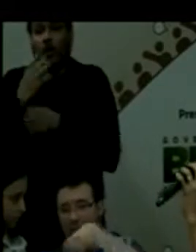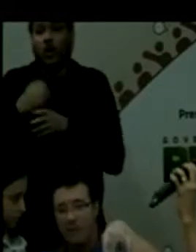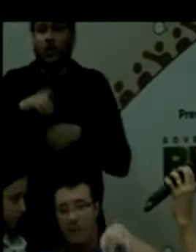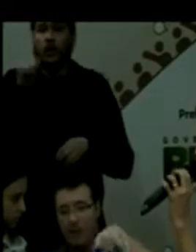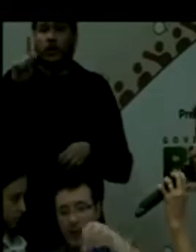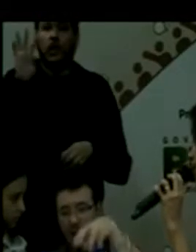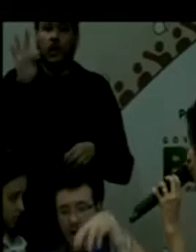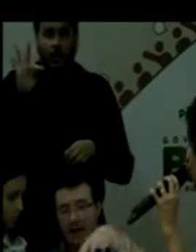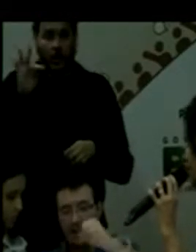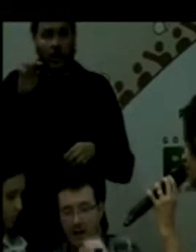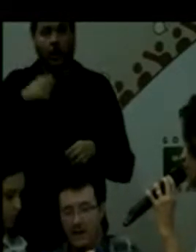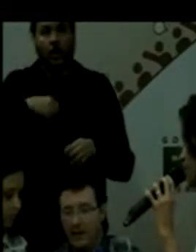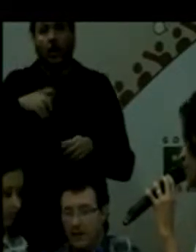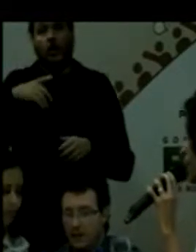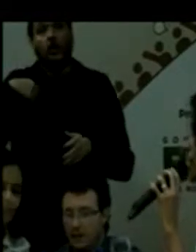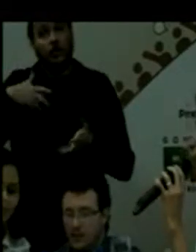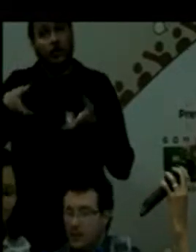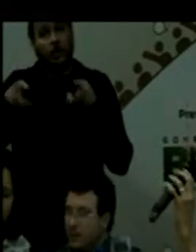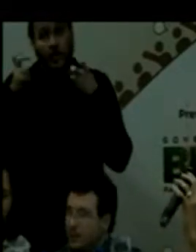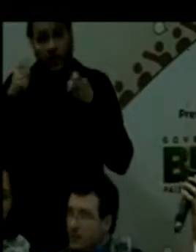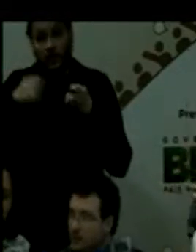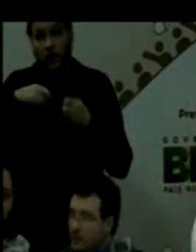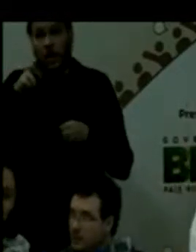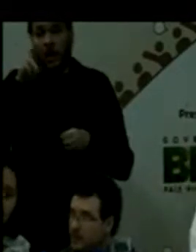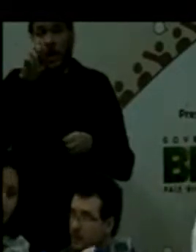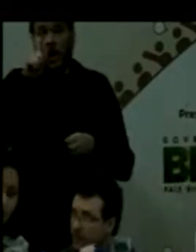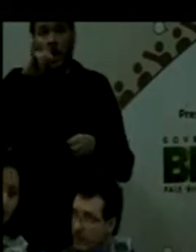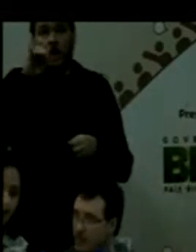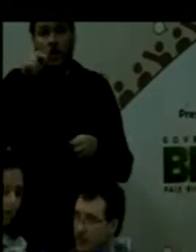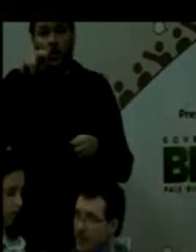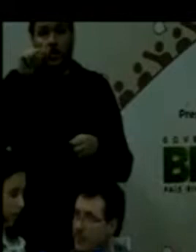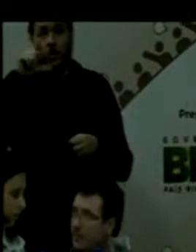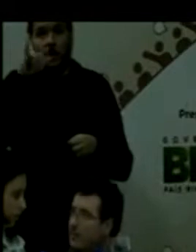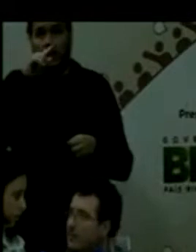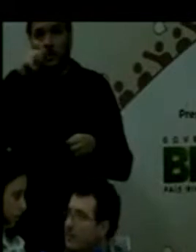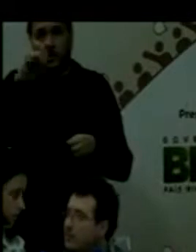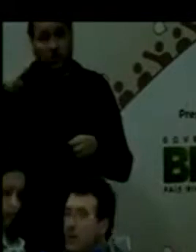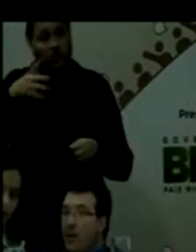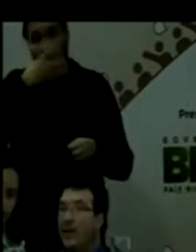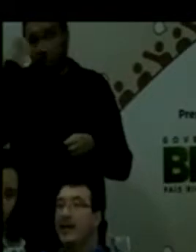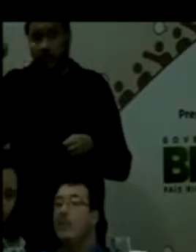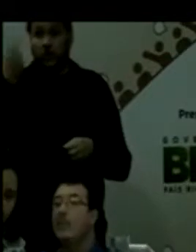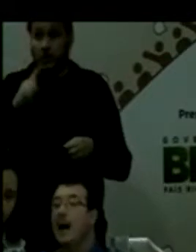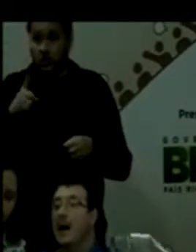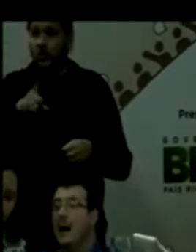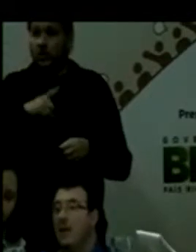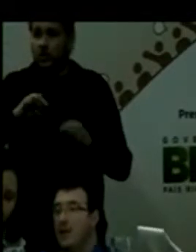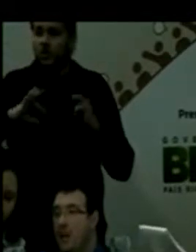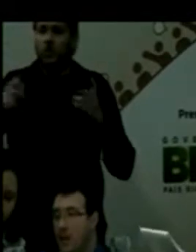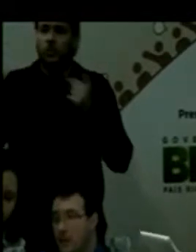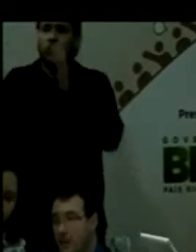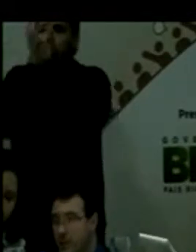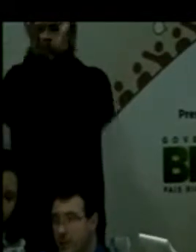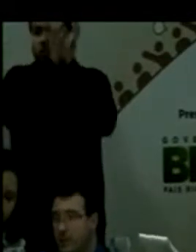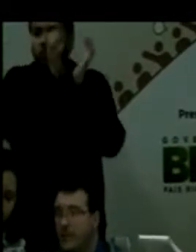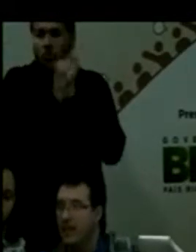esqueça das regionalizações, né, que seja composto por todas as regiões do país, né,